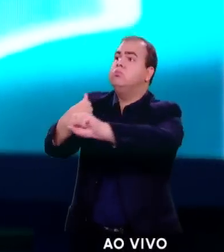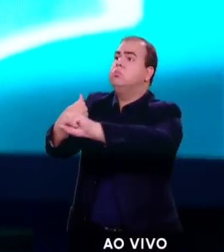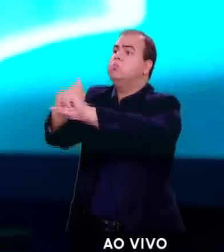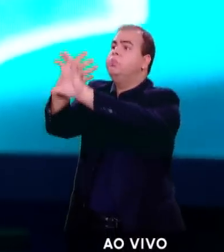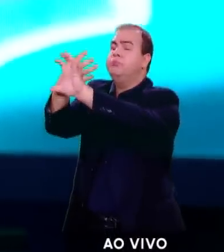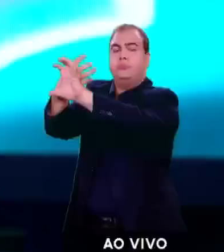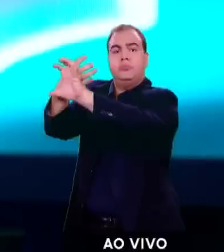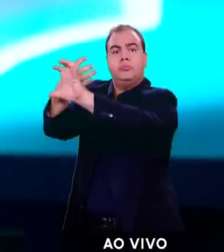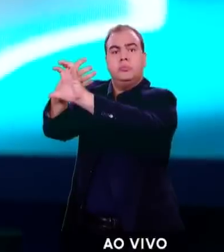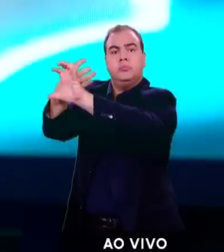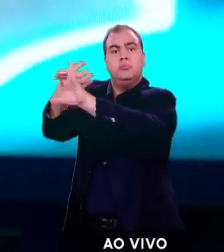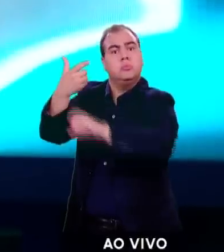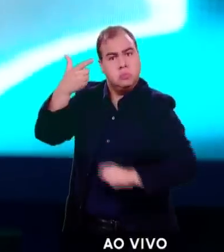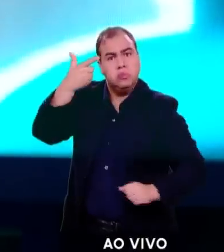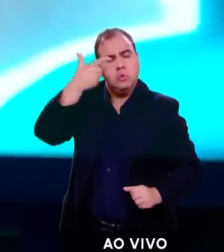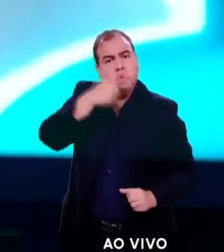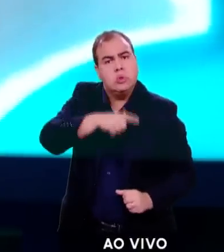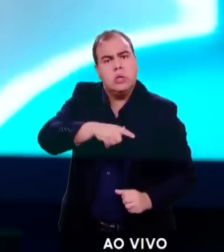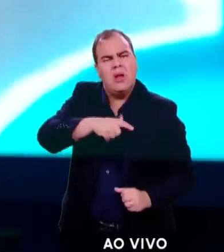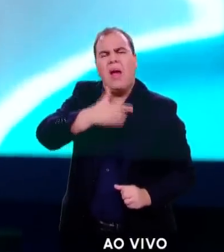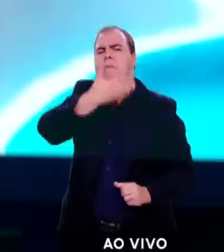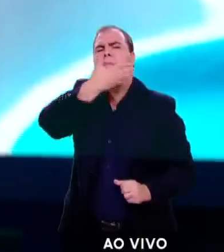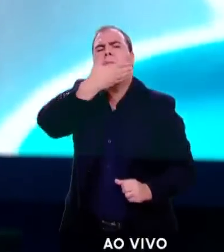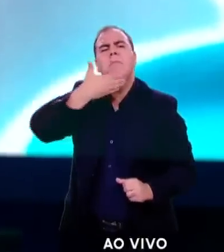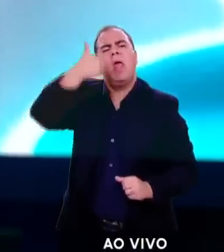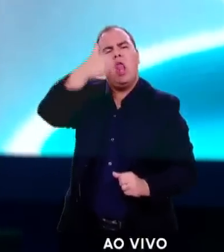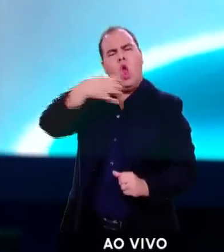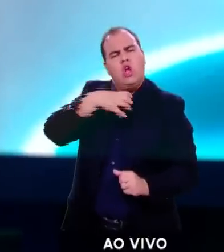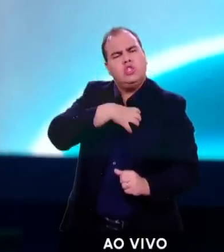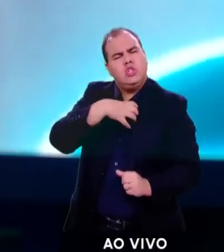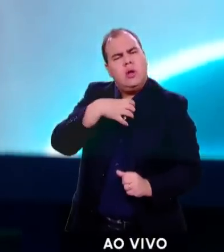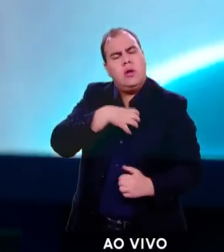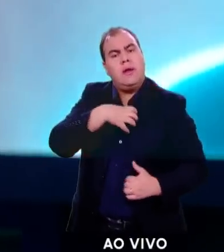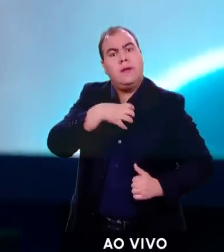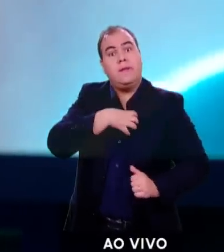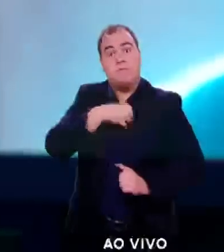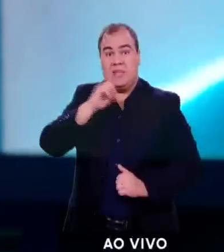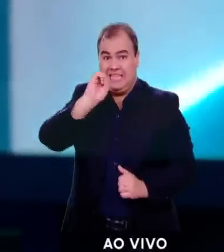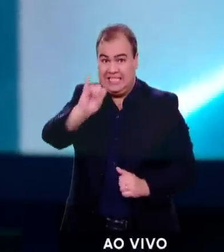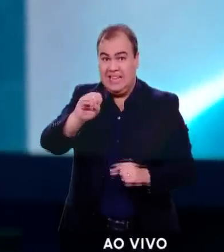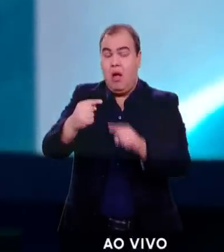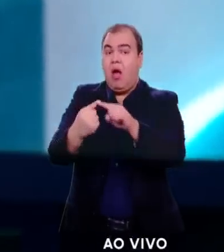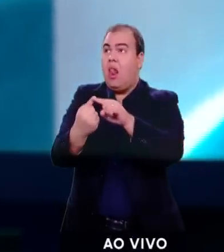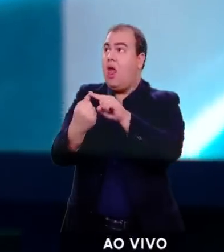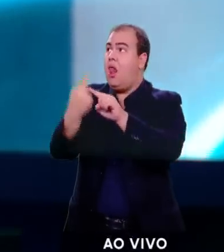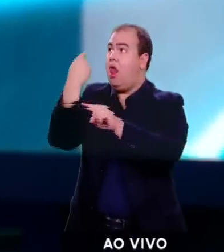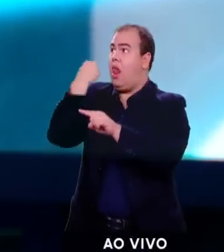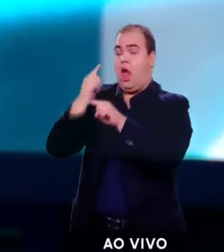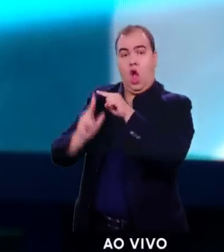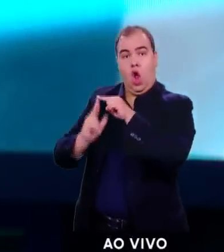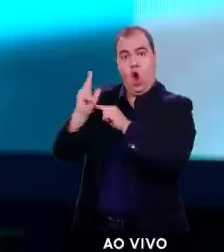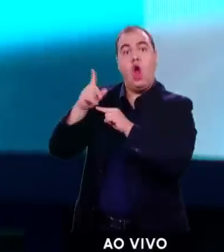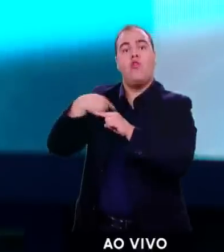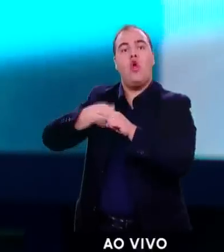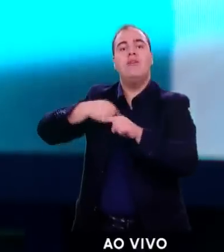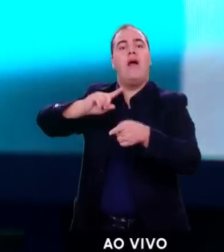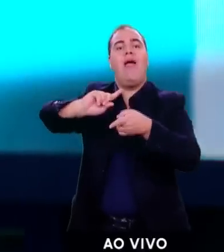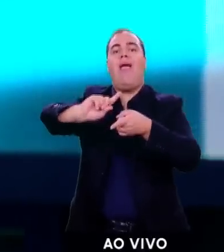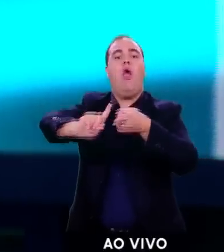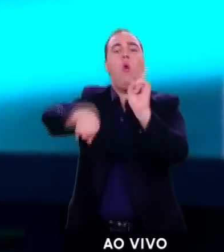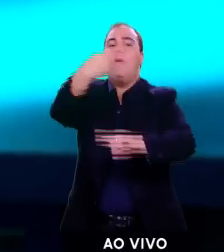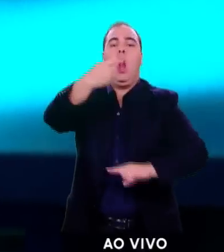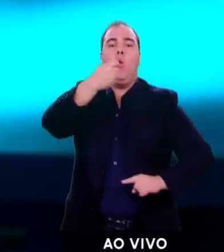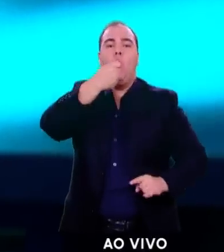e acredito que foi a melhor maneira possível se tivesse dado o corte lá atrás não teríamos recuperado ainda os